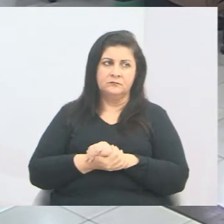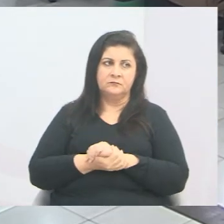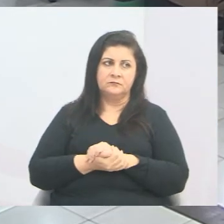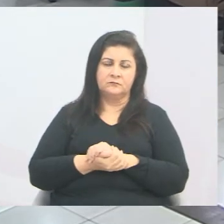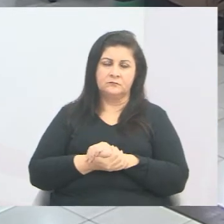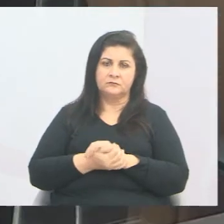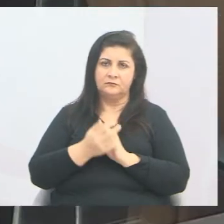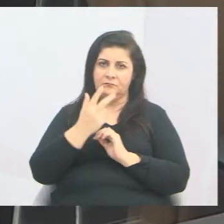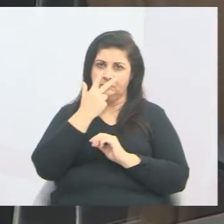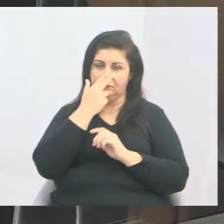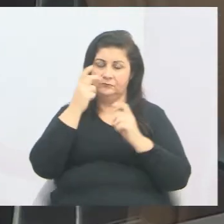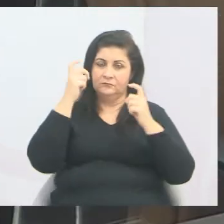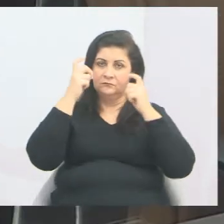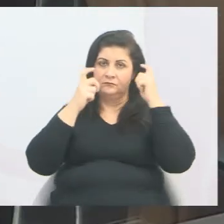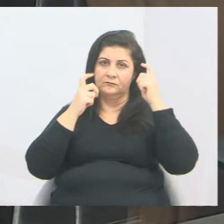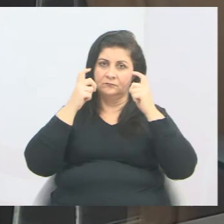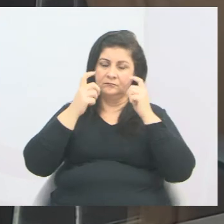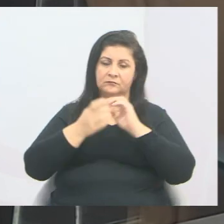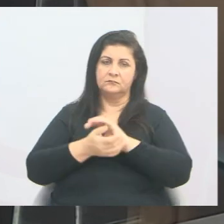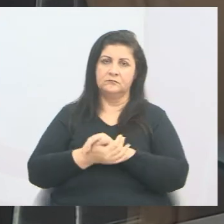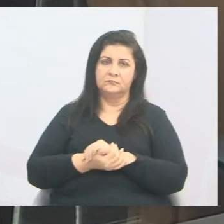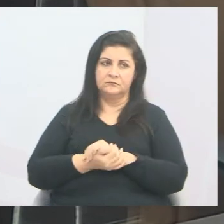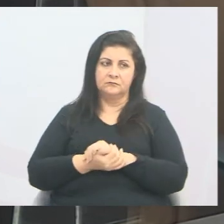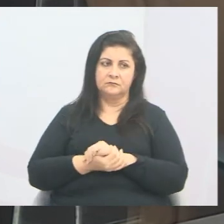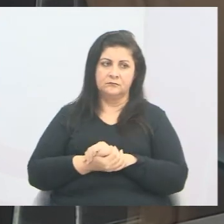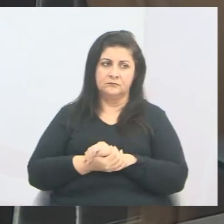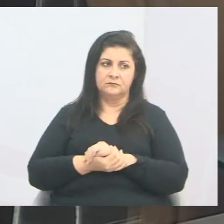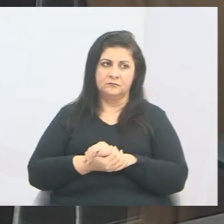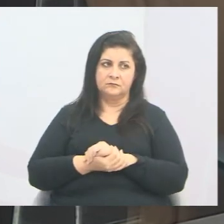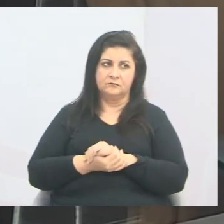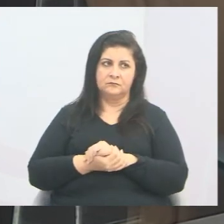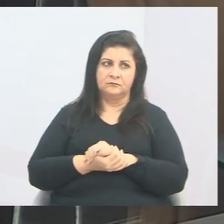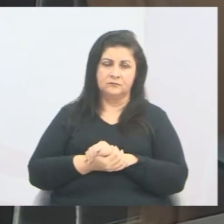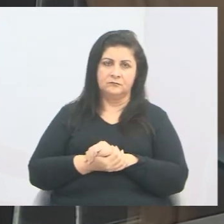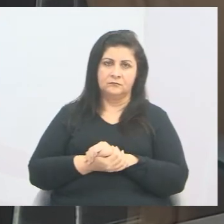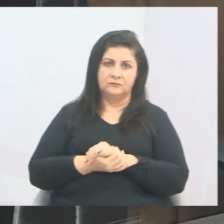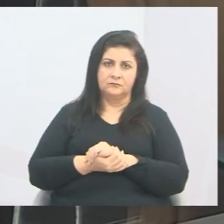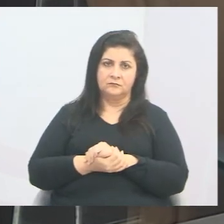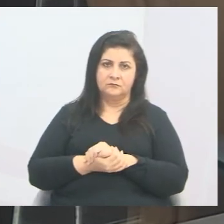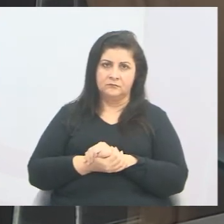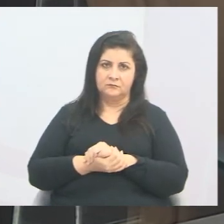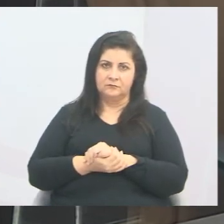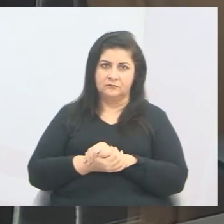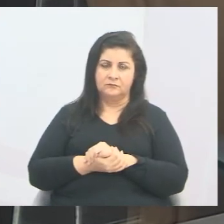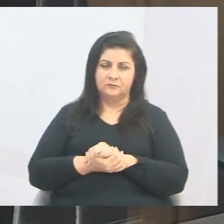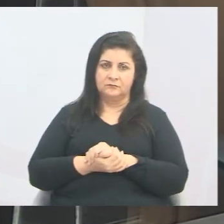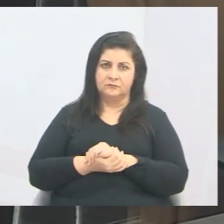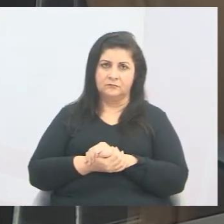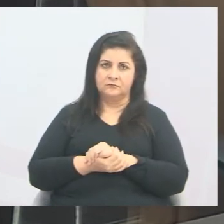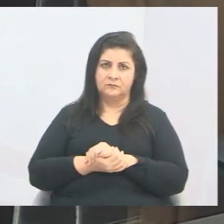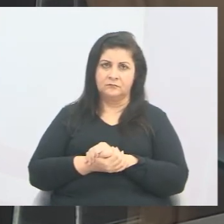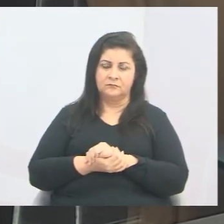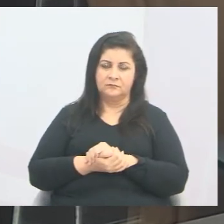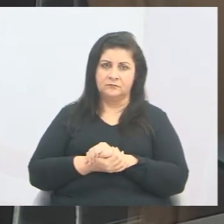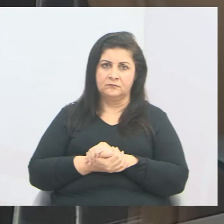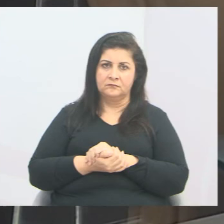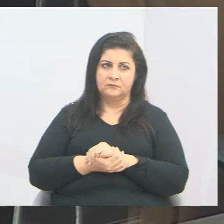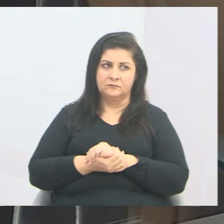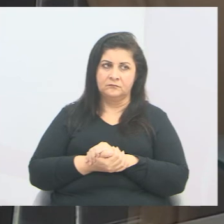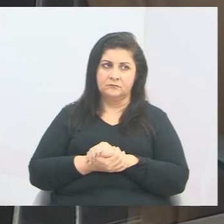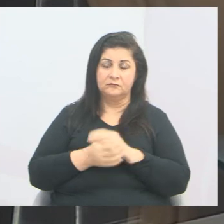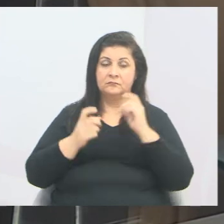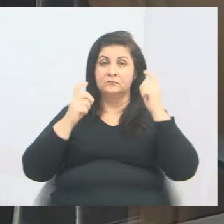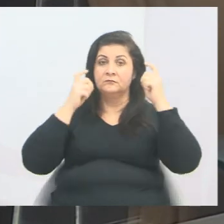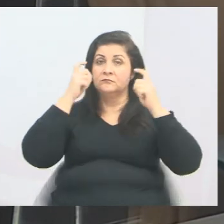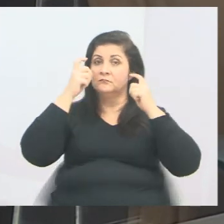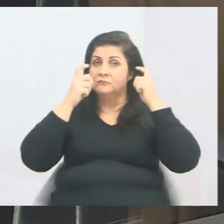Priante, é com relação também a preocupação que a gente vê na parte da humanização, né? A